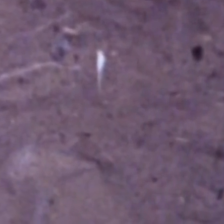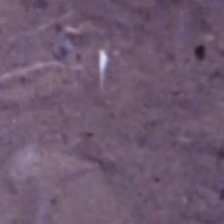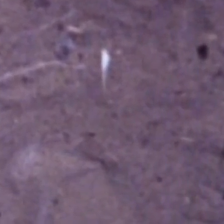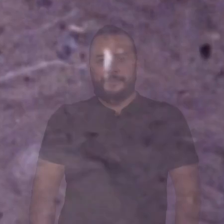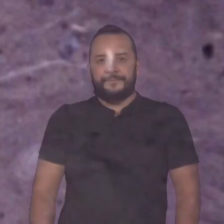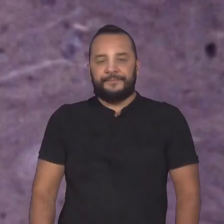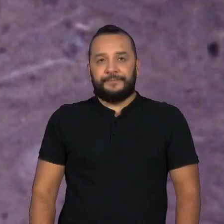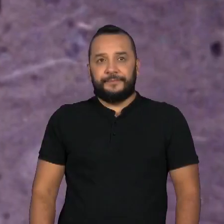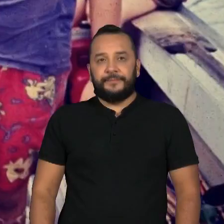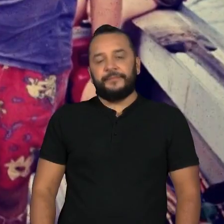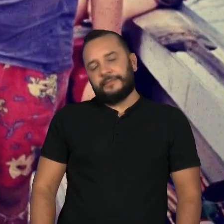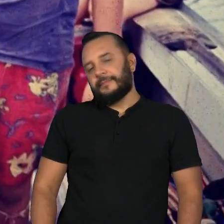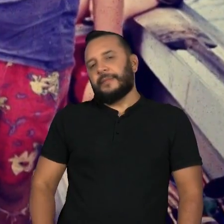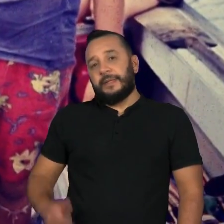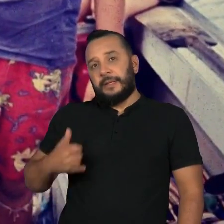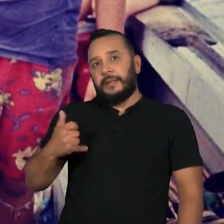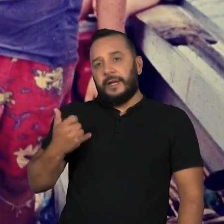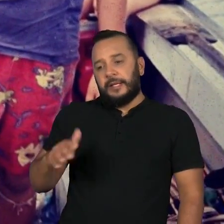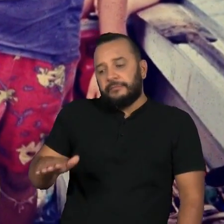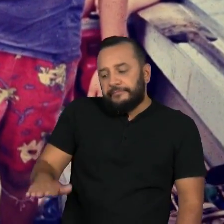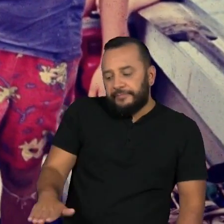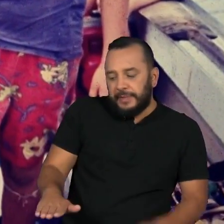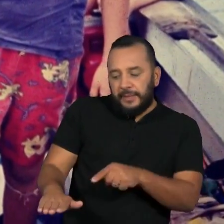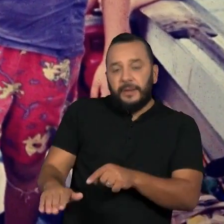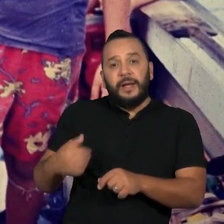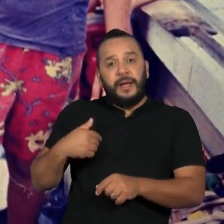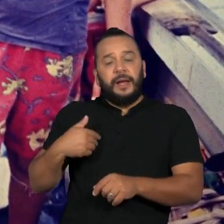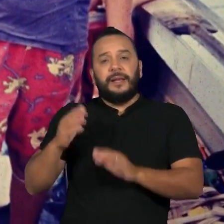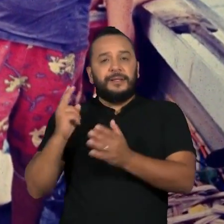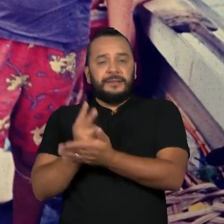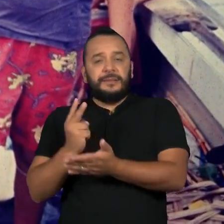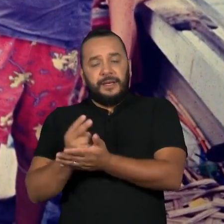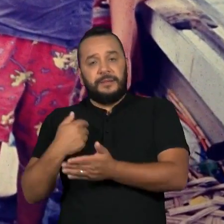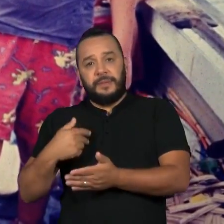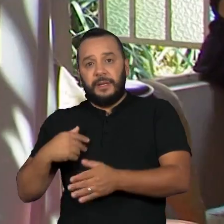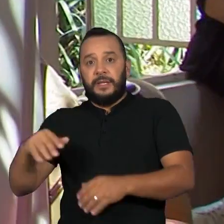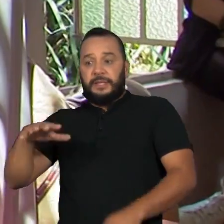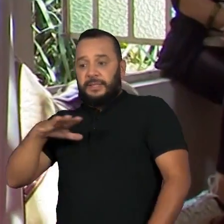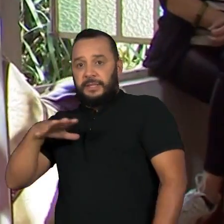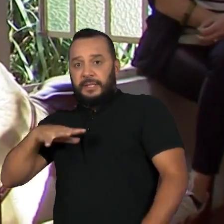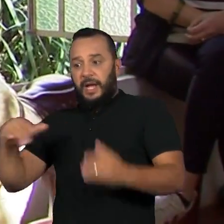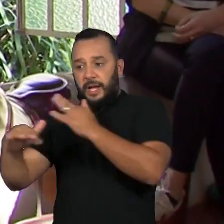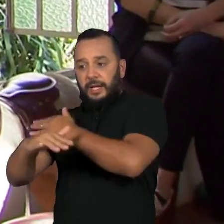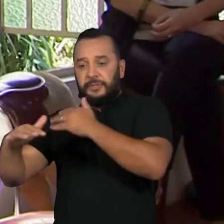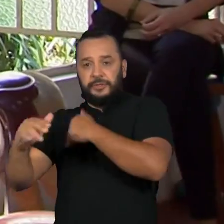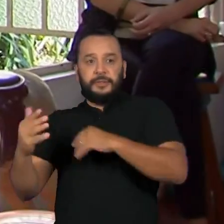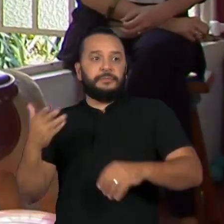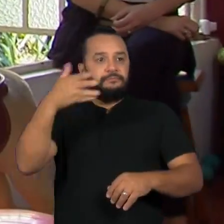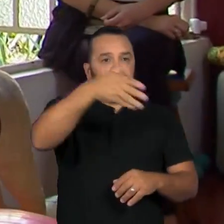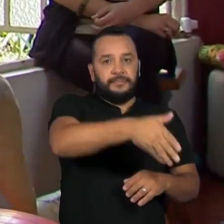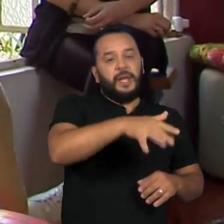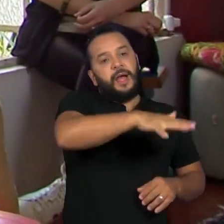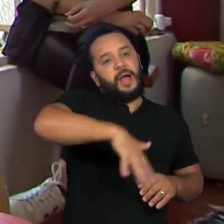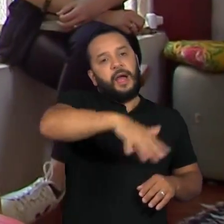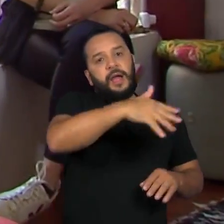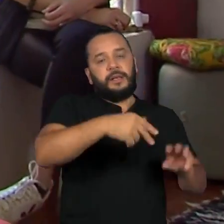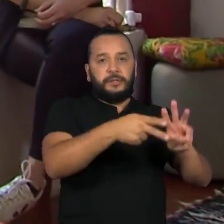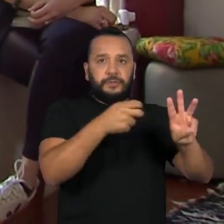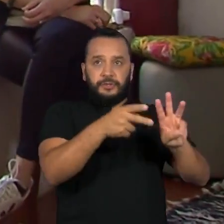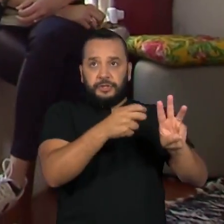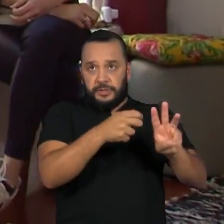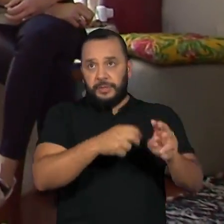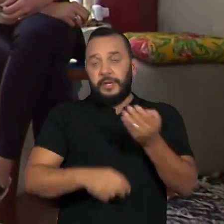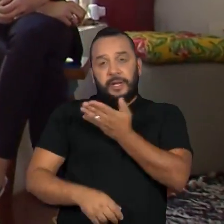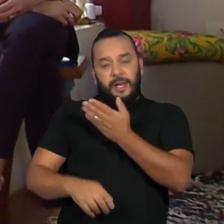Uma infância marcada pelo trânsito entre cidades e aldeias indígenas. Rita Carelli, atriz, autora